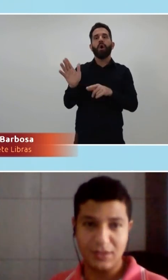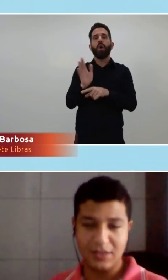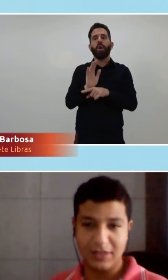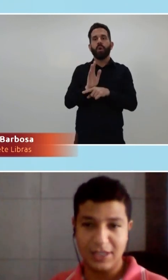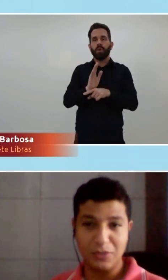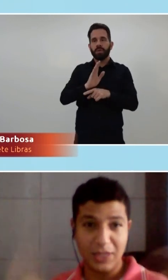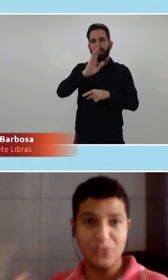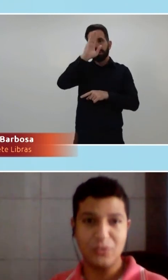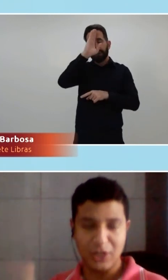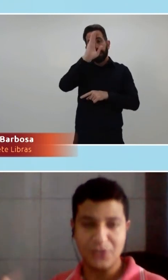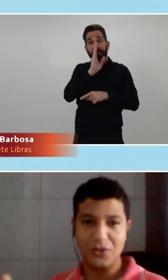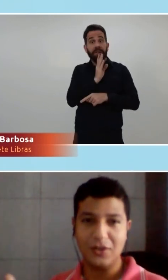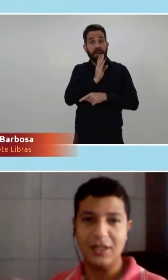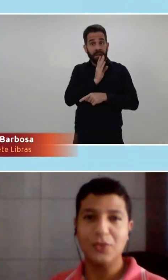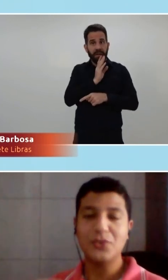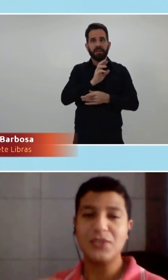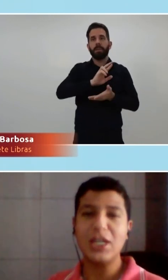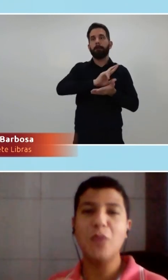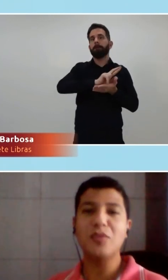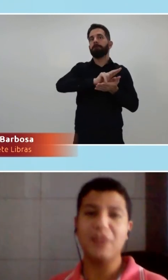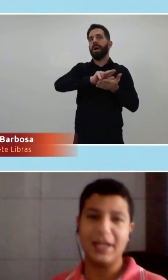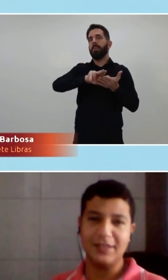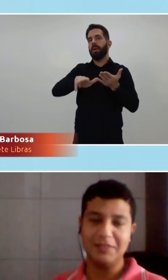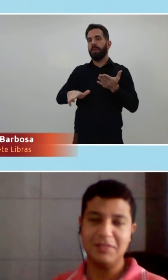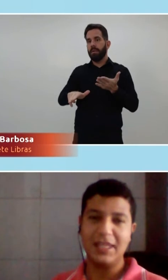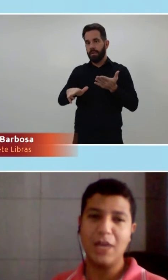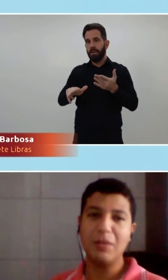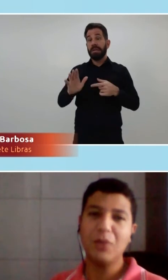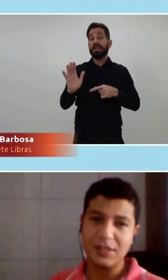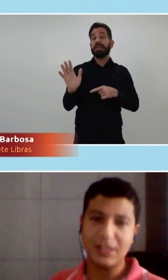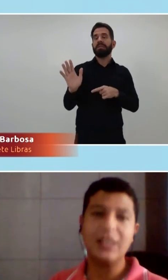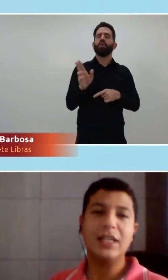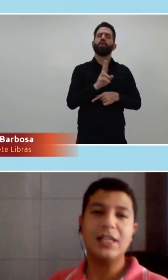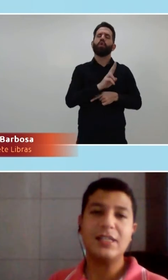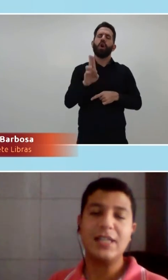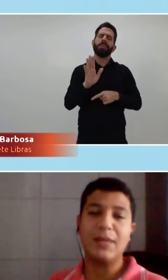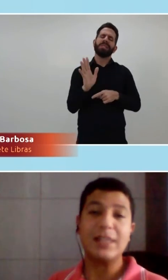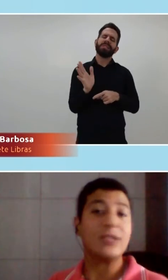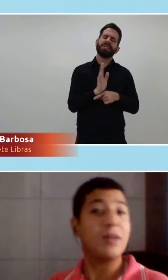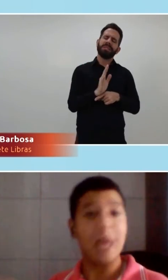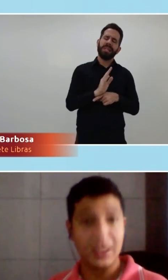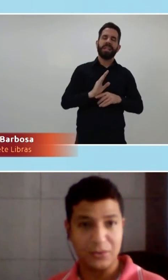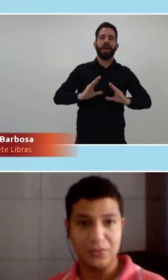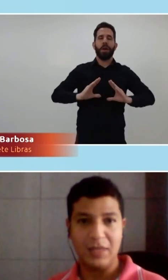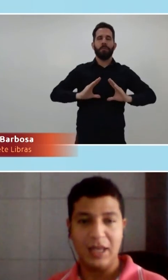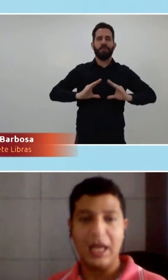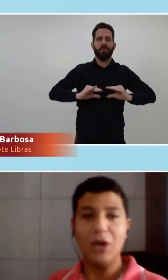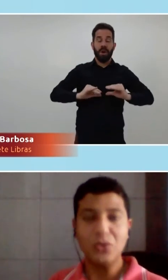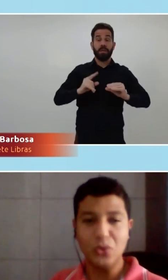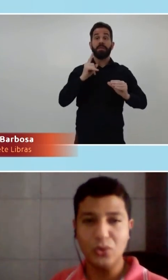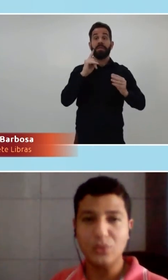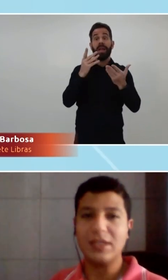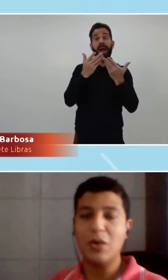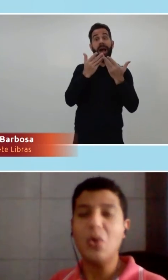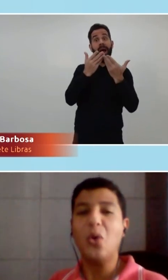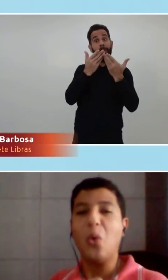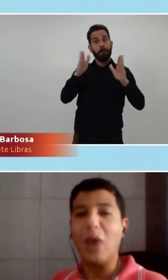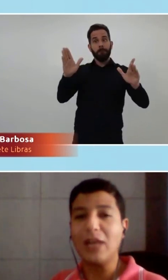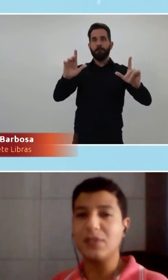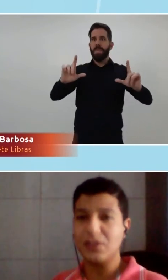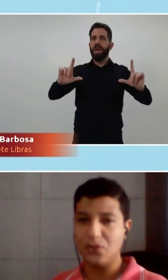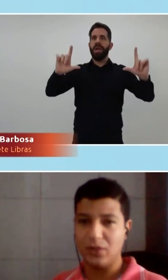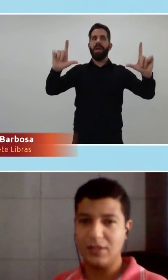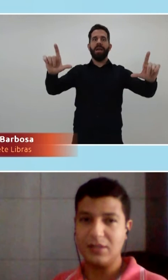gratuitas, na verdade, mais de uma, olha só, no Cine Almofada, que é uma mostra de cinema a céu aberto. Ao todo, serão